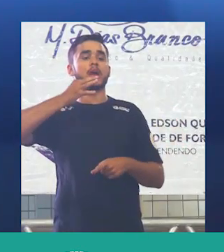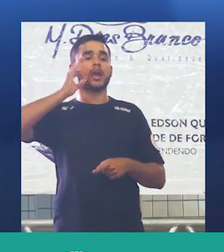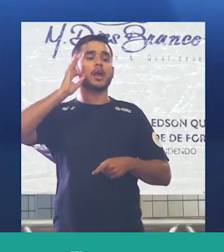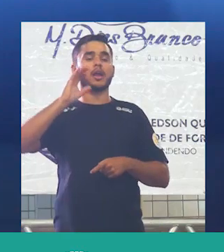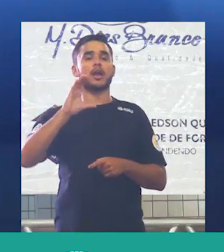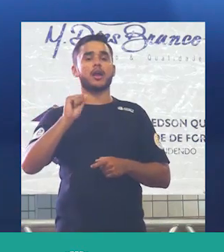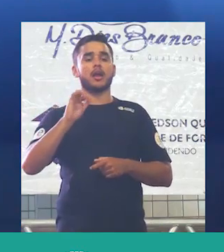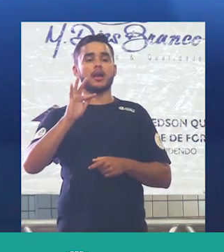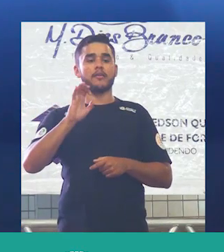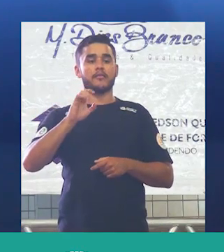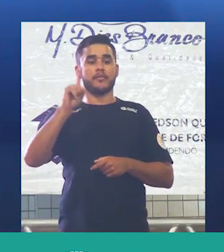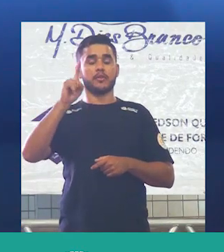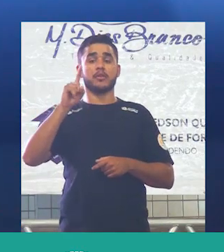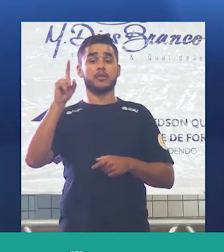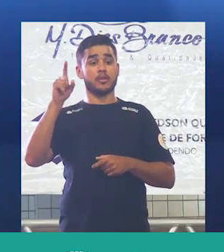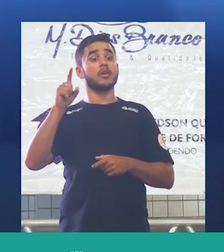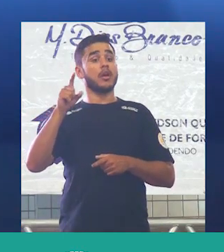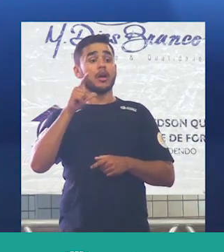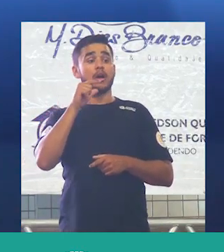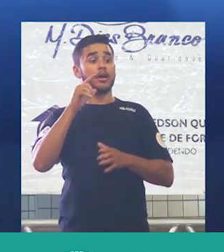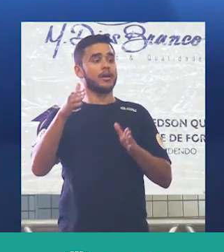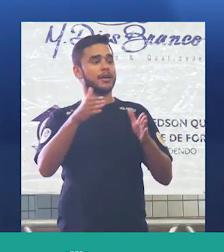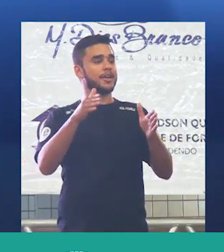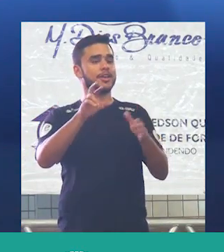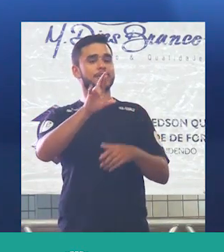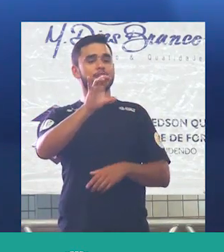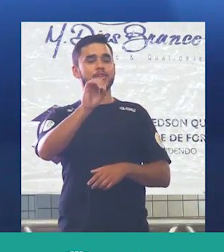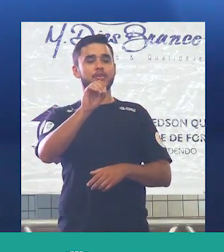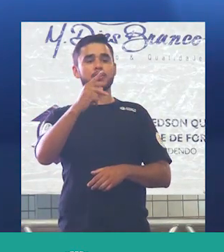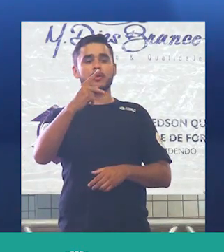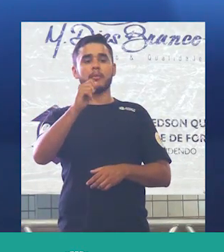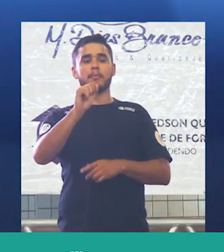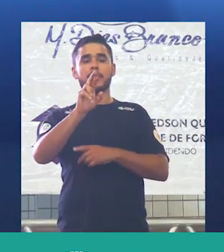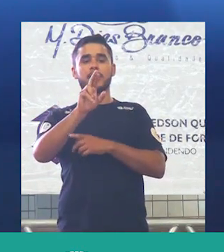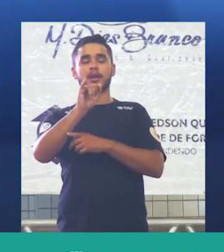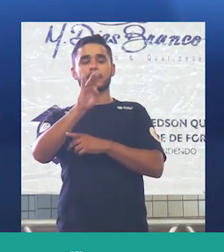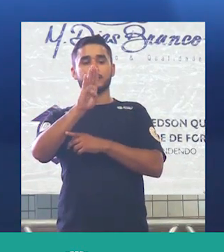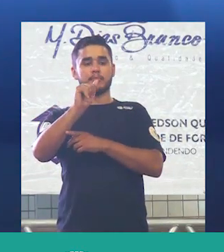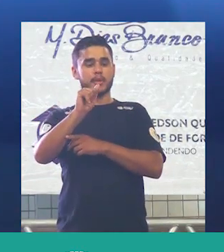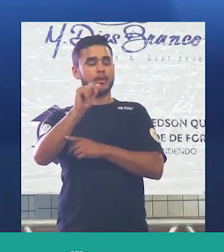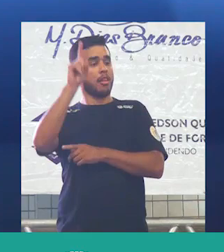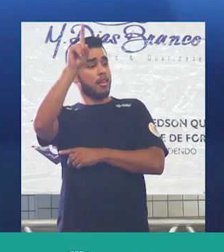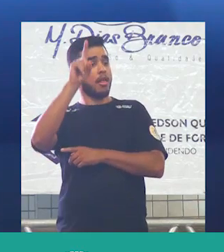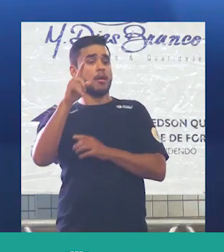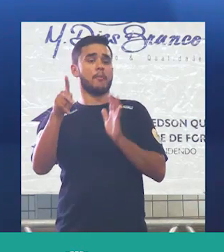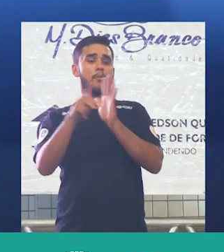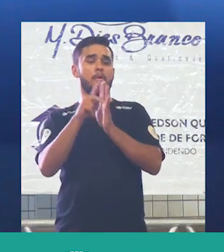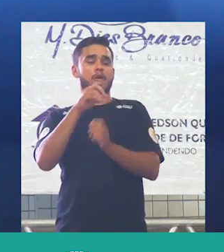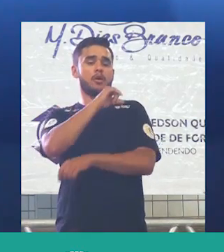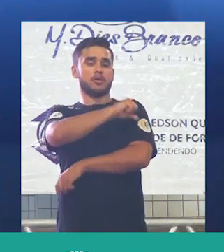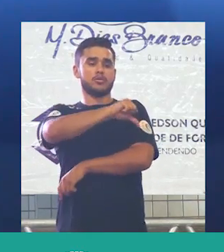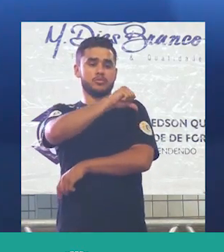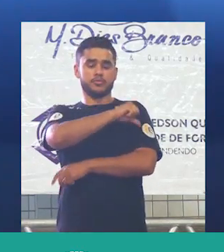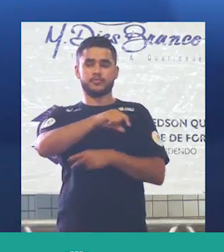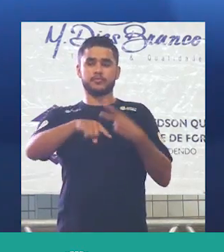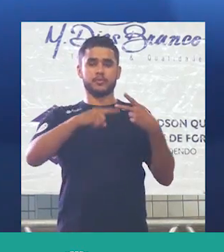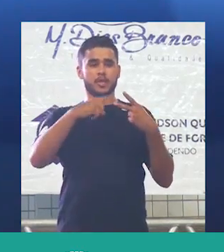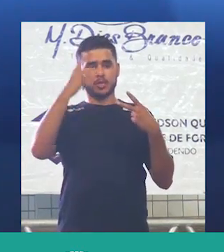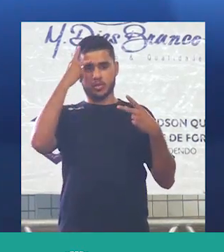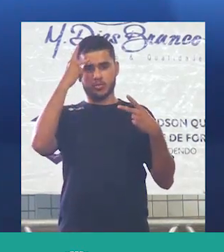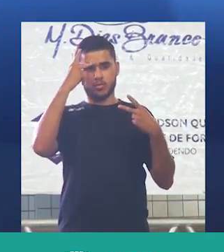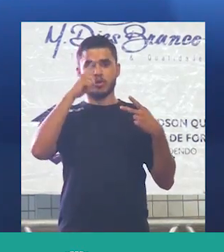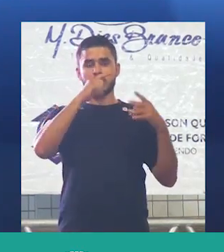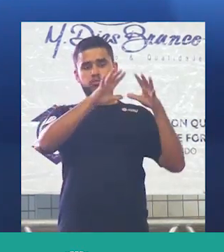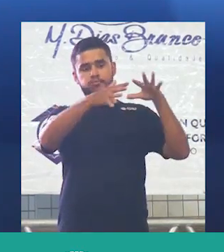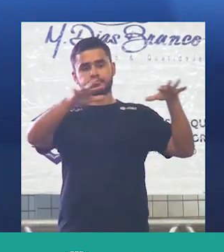do Vale do Rio Paraíba do Sul. Pega o litoral ali do Rio de Janeiro, pega o litoral de São Paulo,